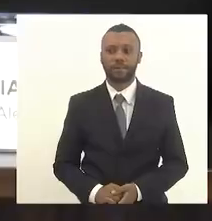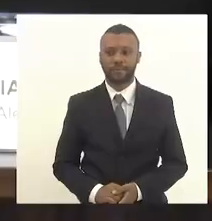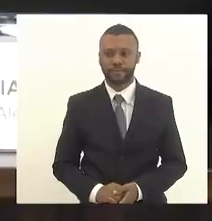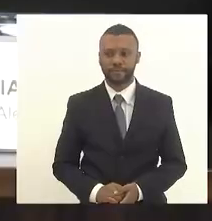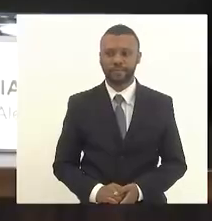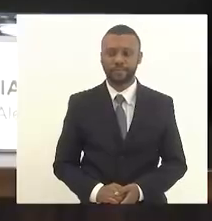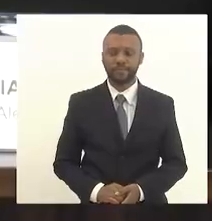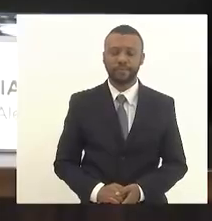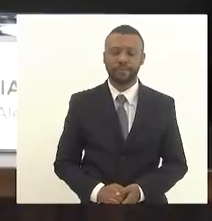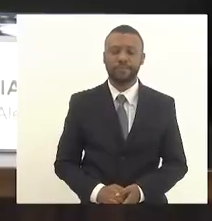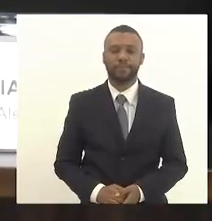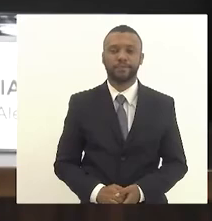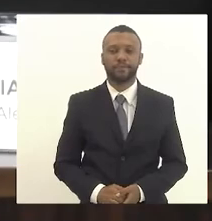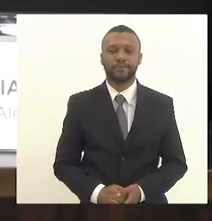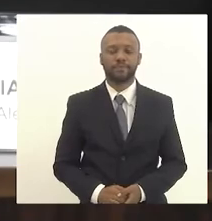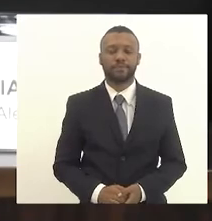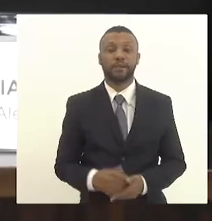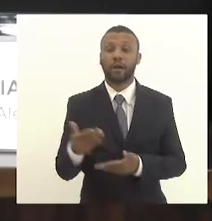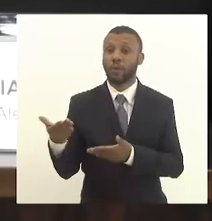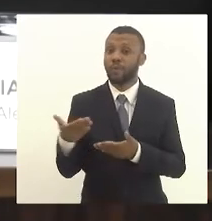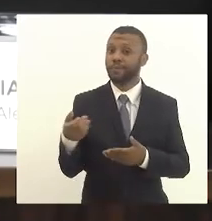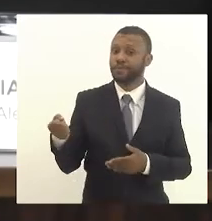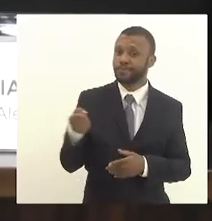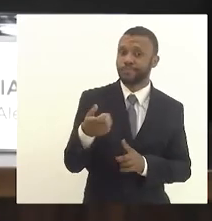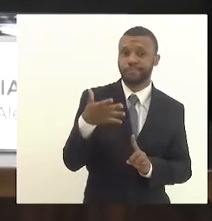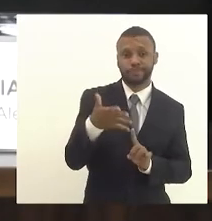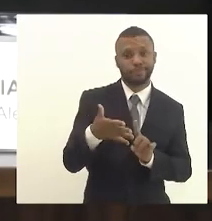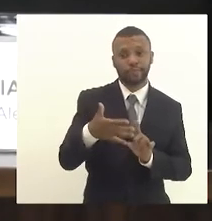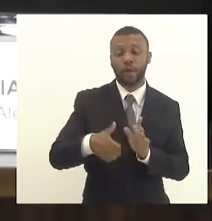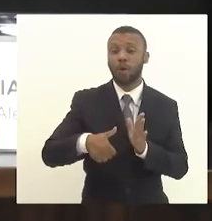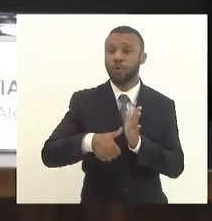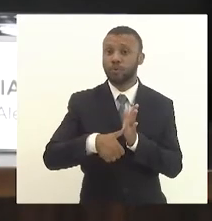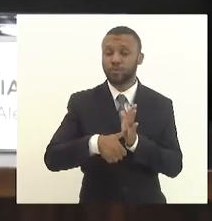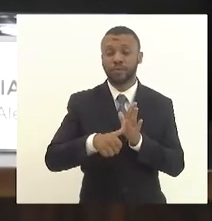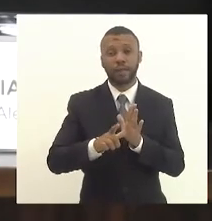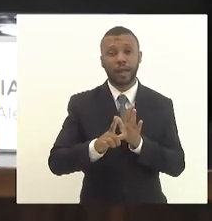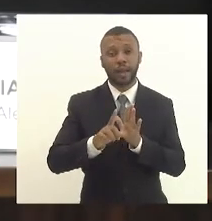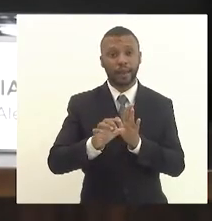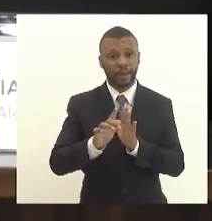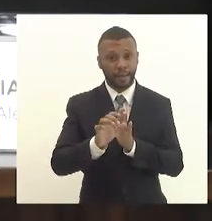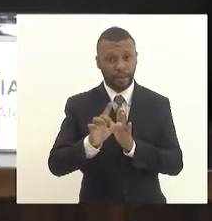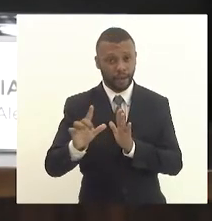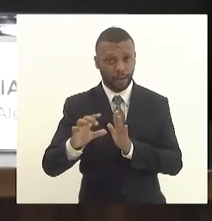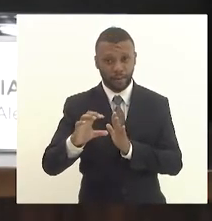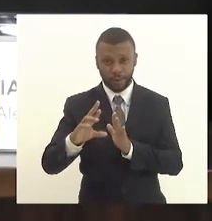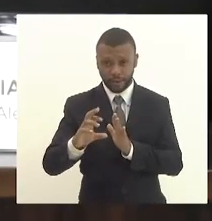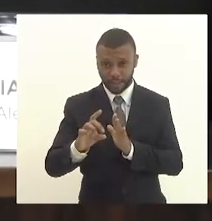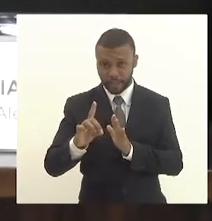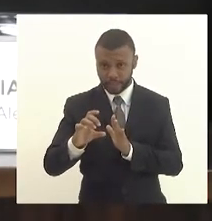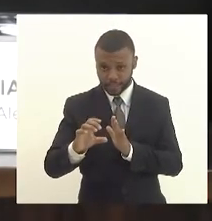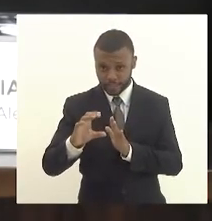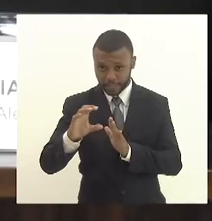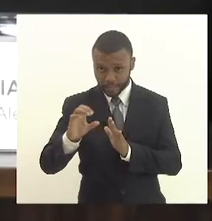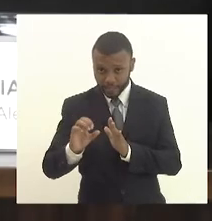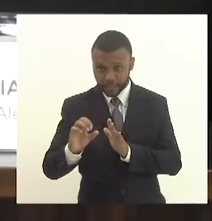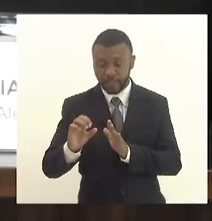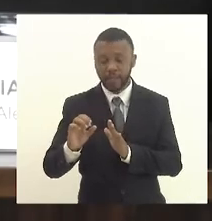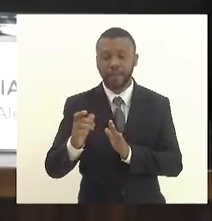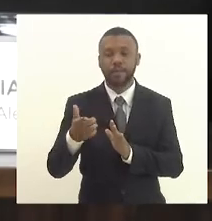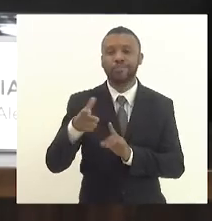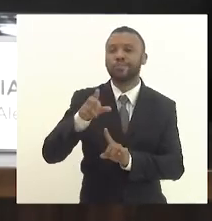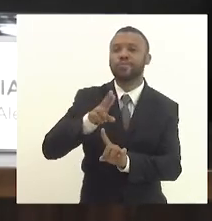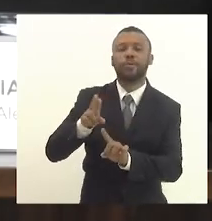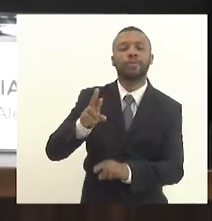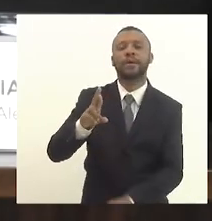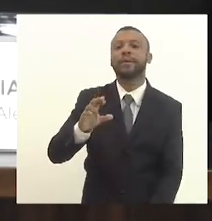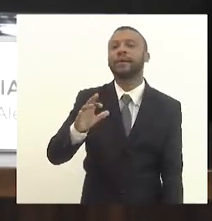Convido para fazer uso da palavra o sócio da Legal Credits, senhor Ricardo Fernandes Nogueira, que vai dividir a apresentação